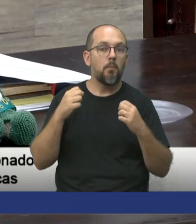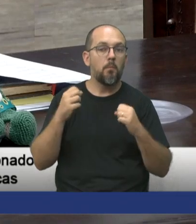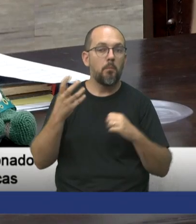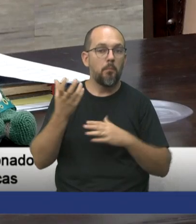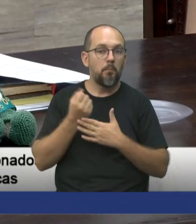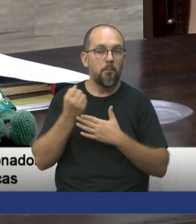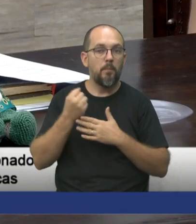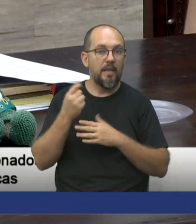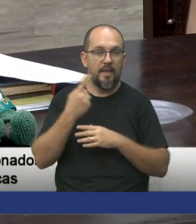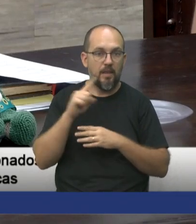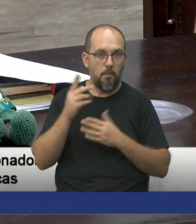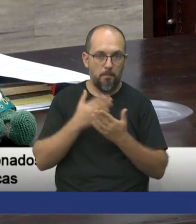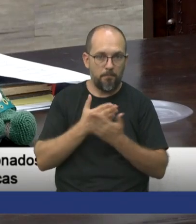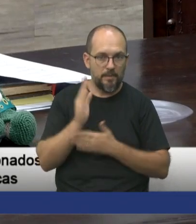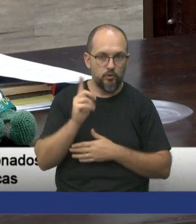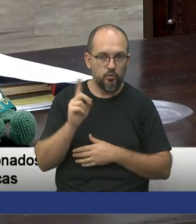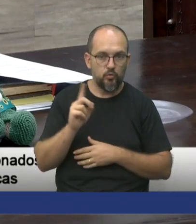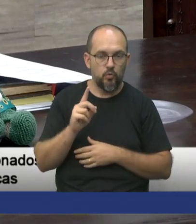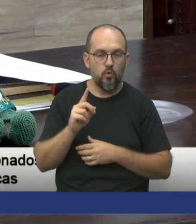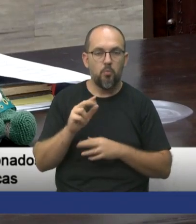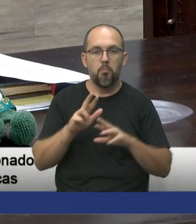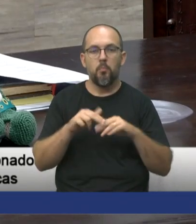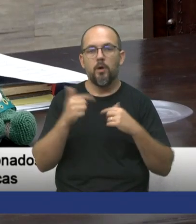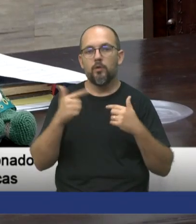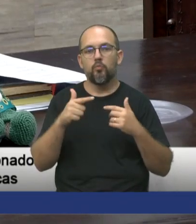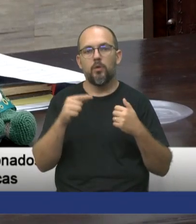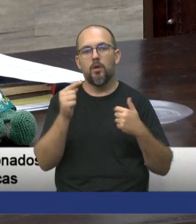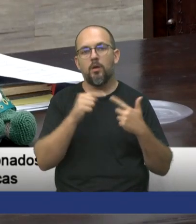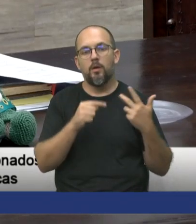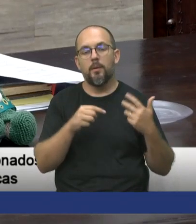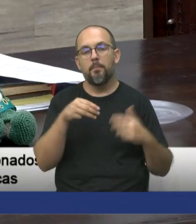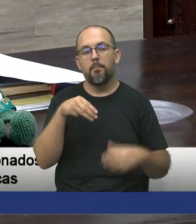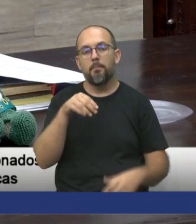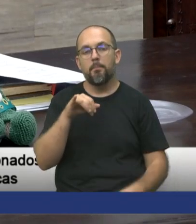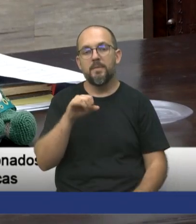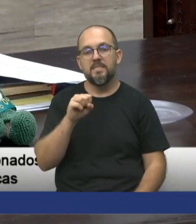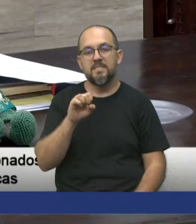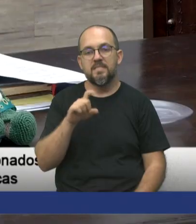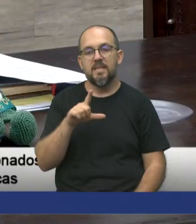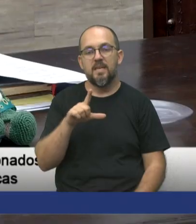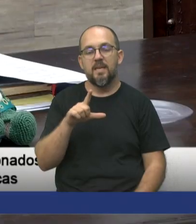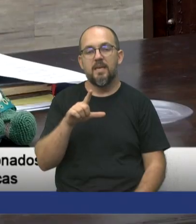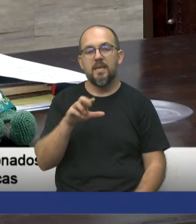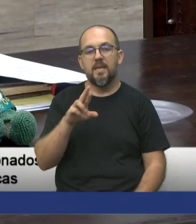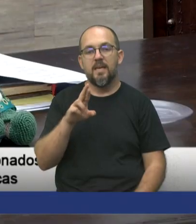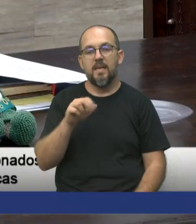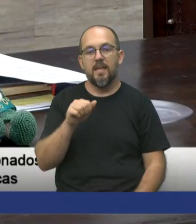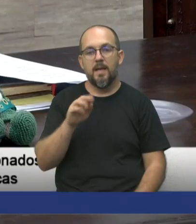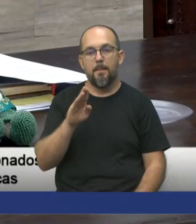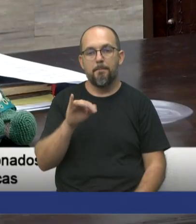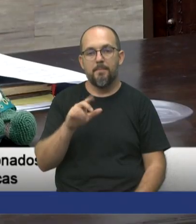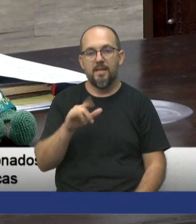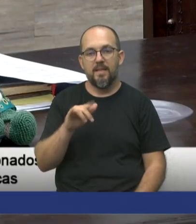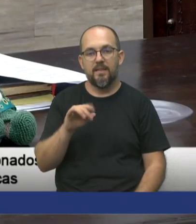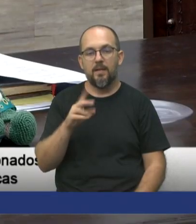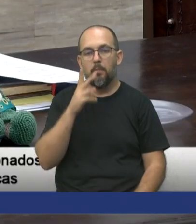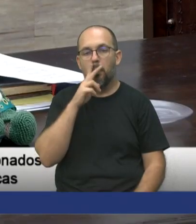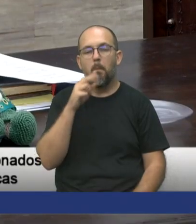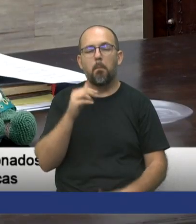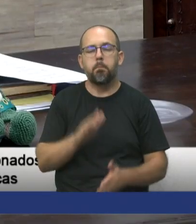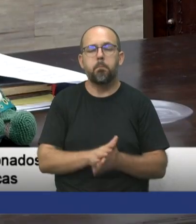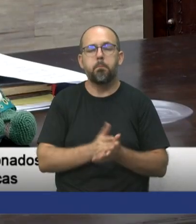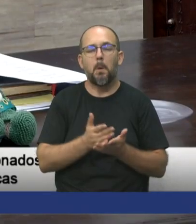benefício negado, por não estar naquela condição de miserabilidade, que era praticamente isso que se